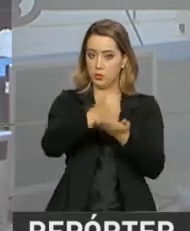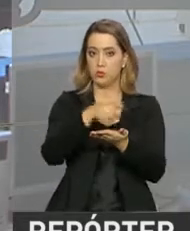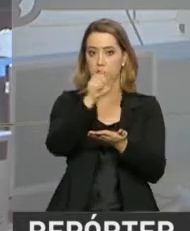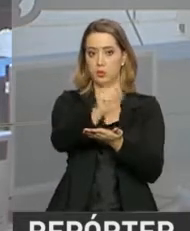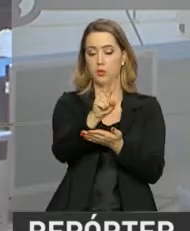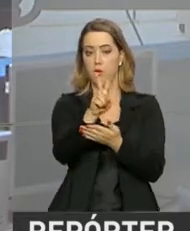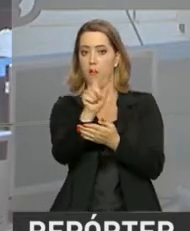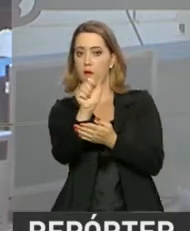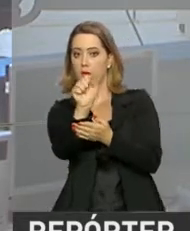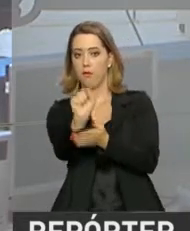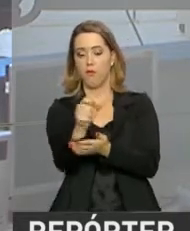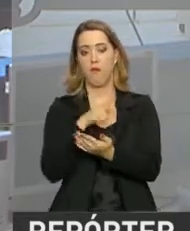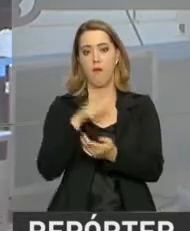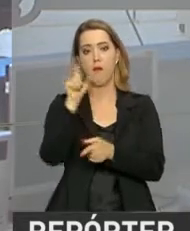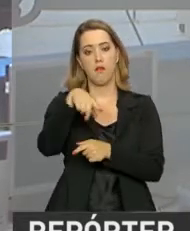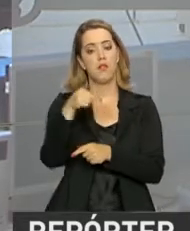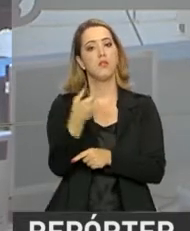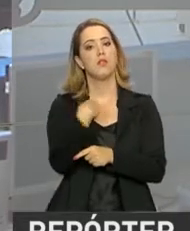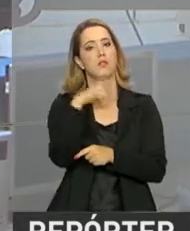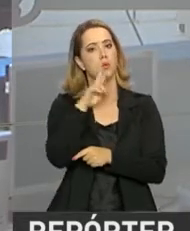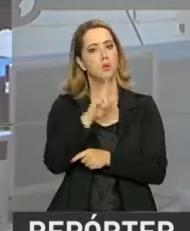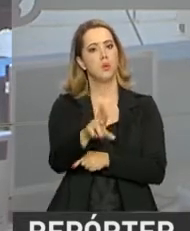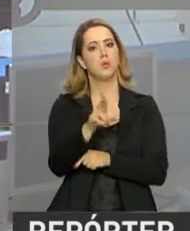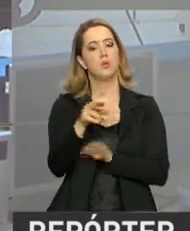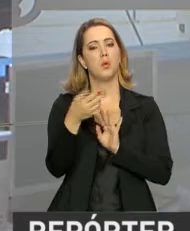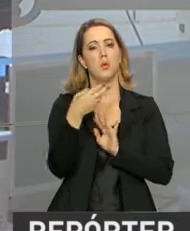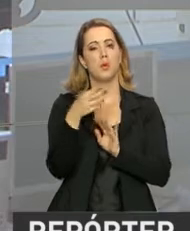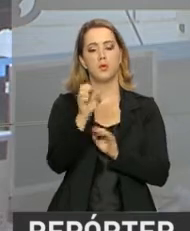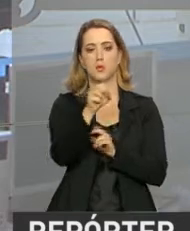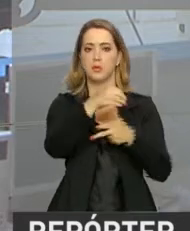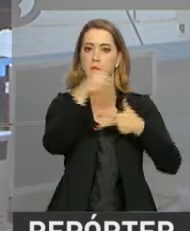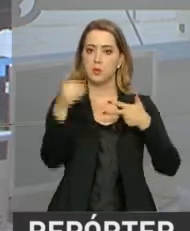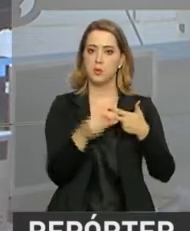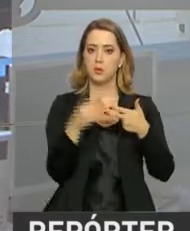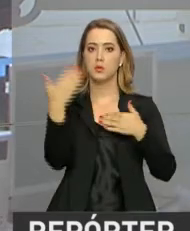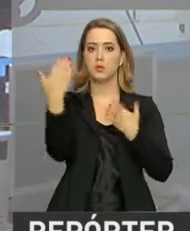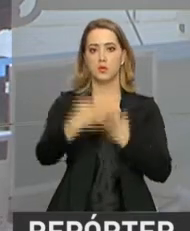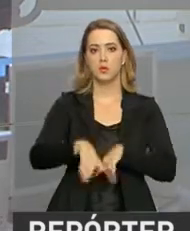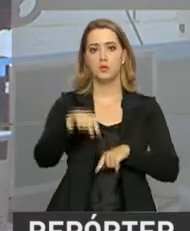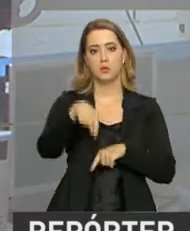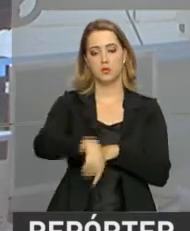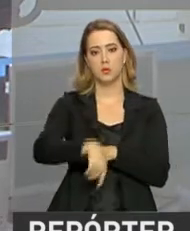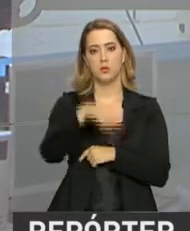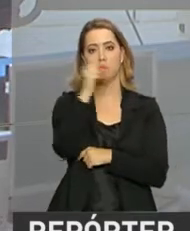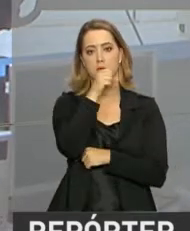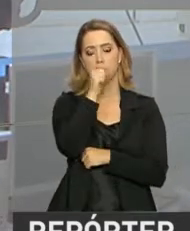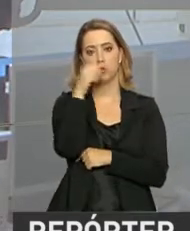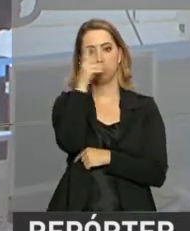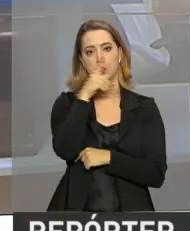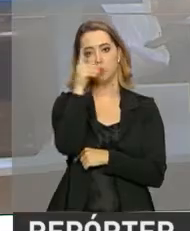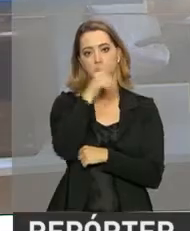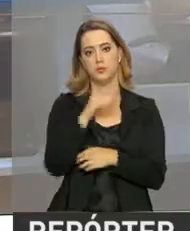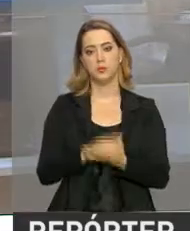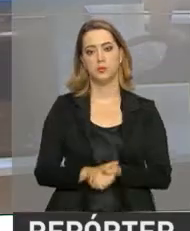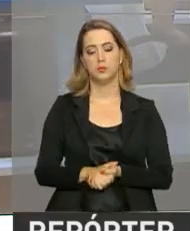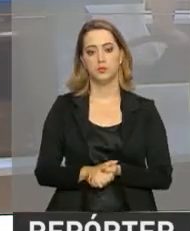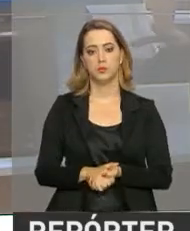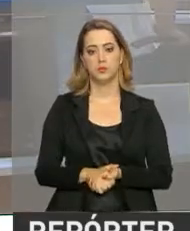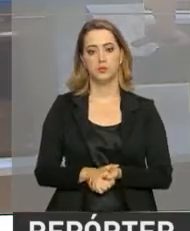é feita com base nos resultados do enem as provas do enem estão marcadas para este fim de semana